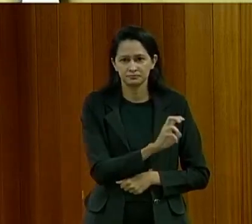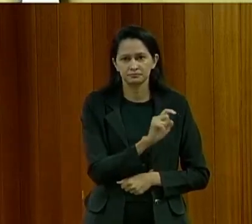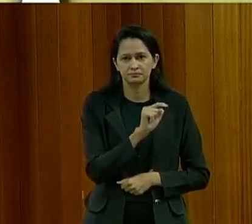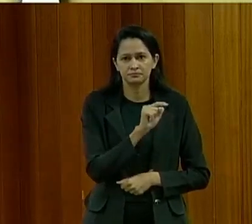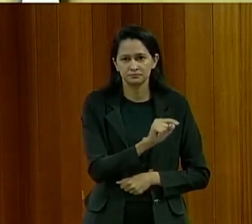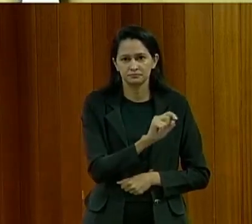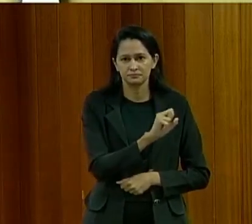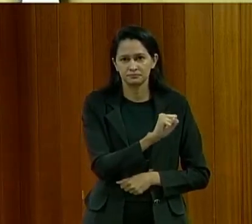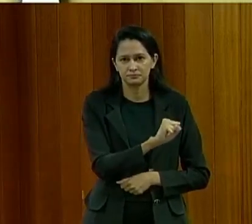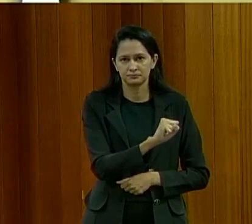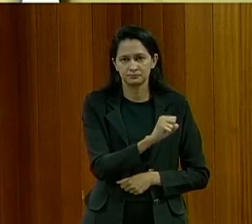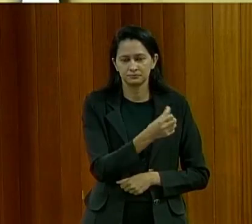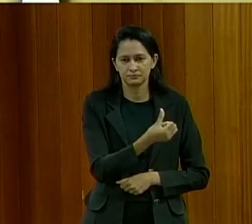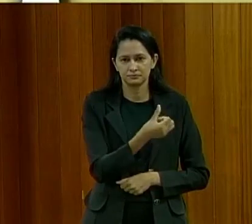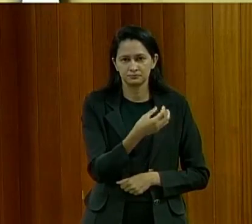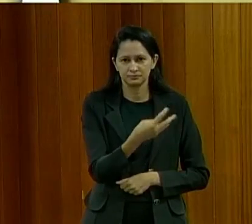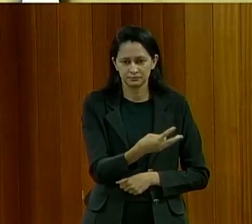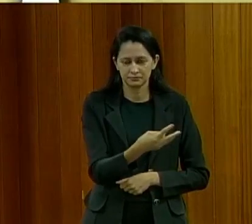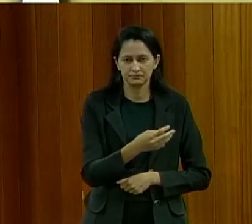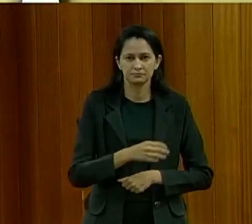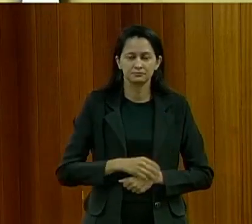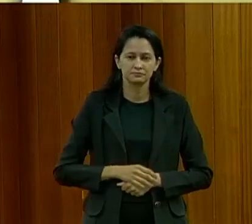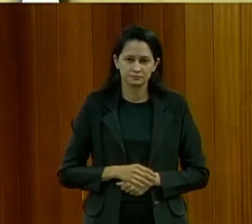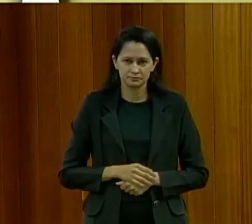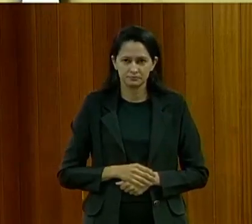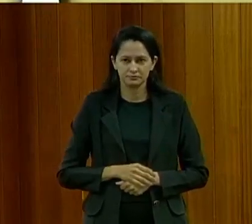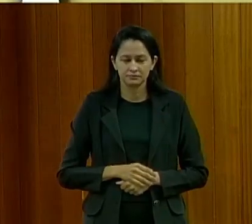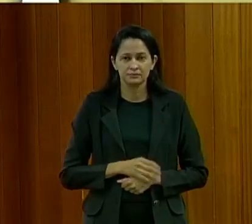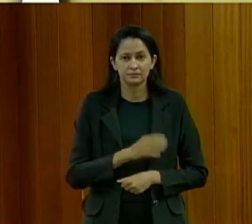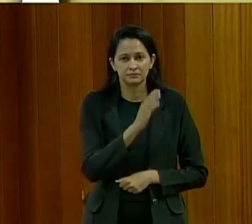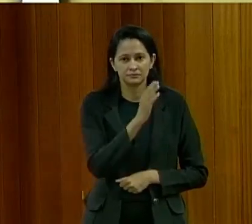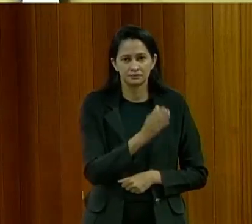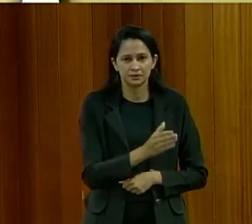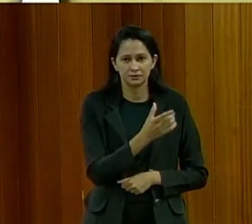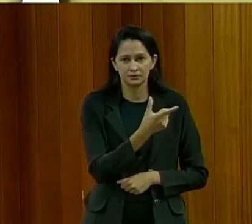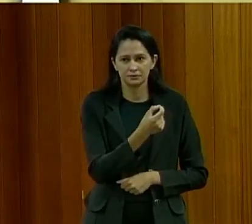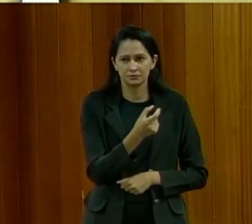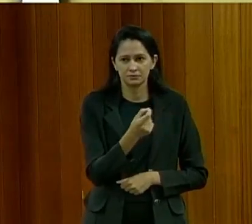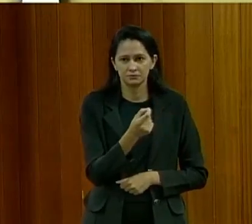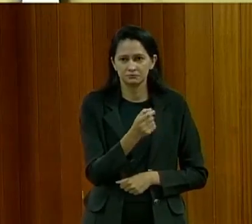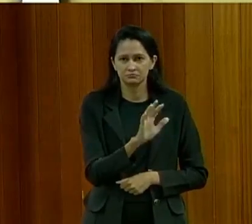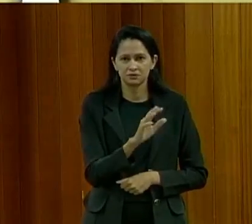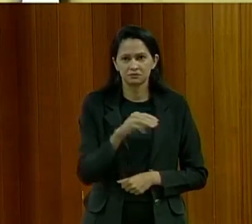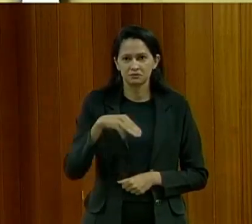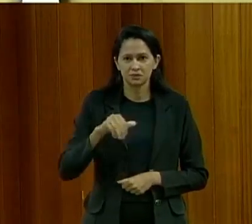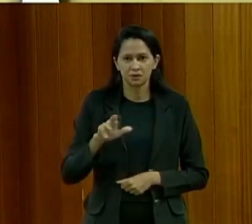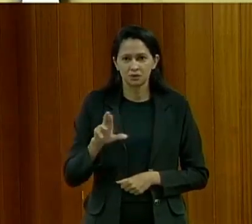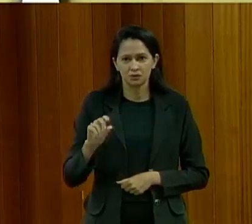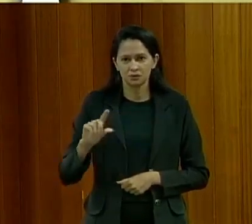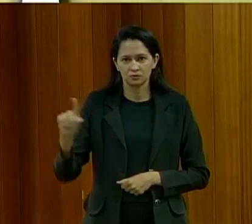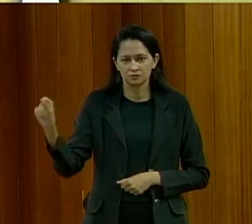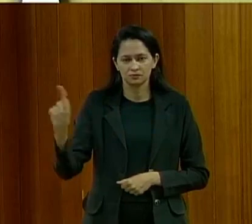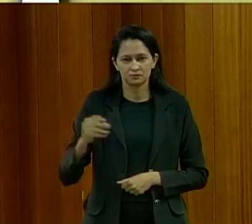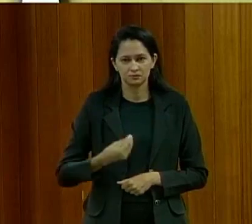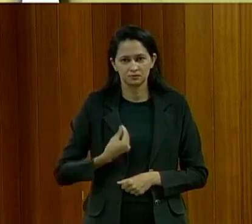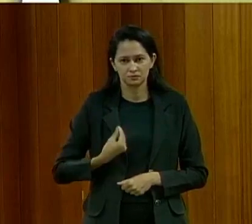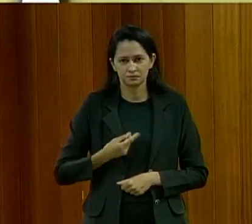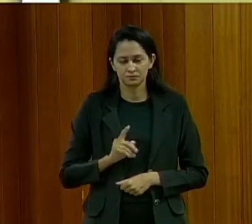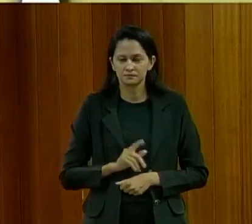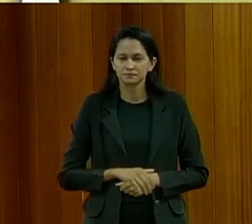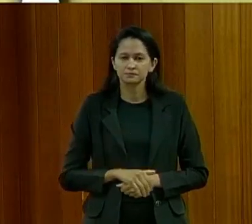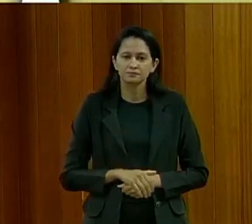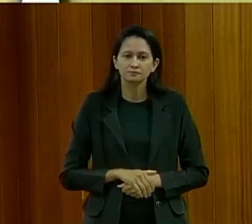5.863, de 2000, Mauro Rubio não está, né? Mauro Rubio também não está. Anselmo Pereira.